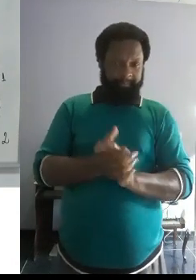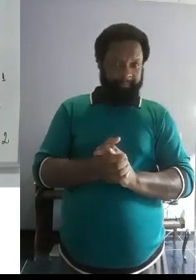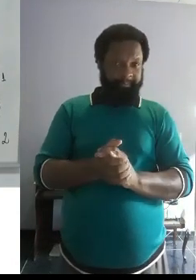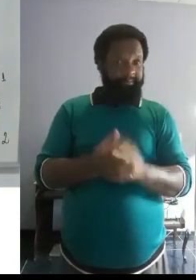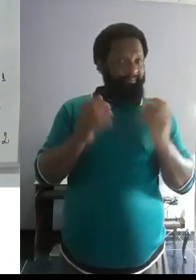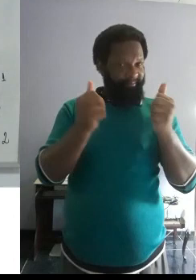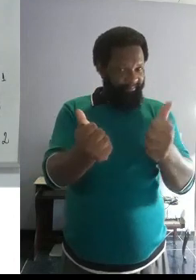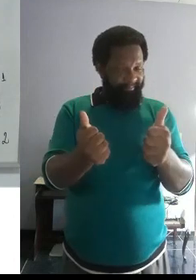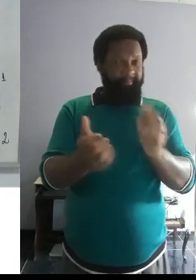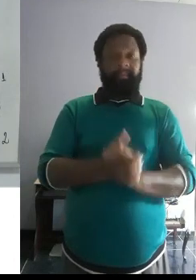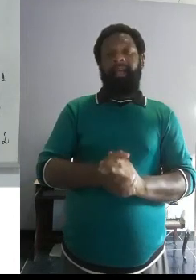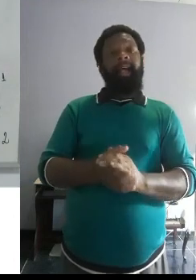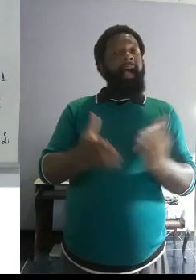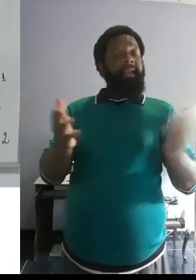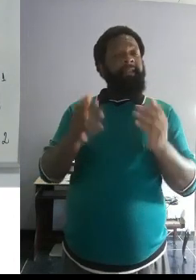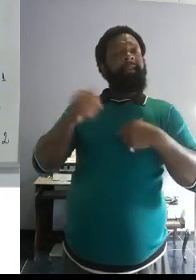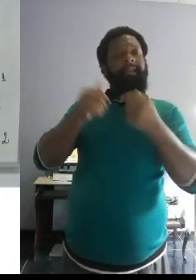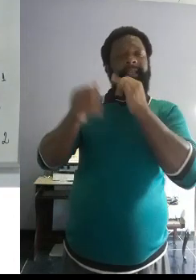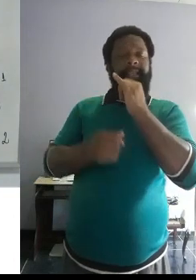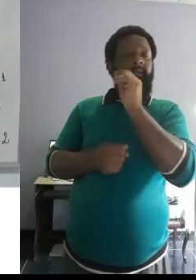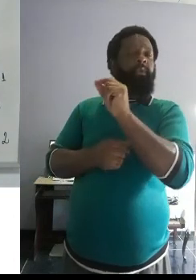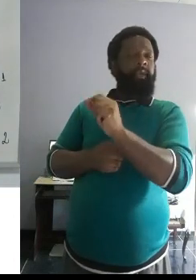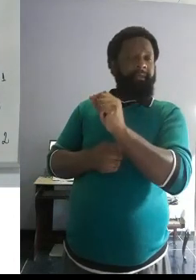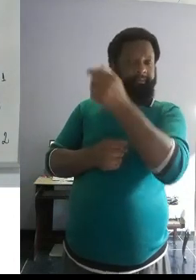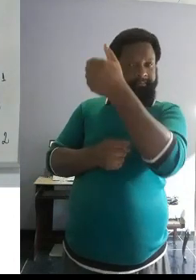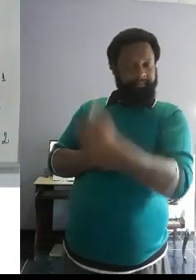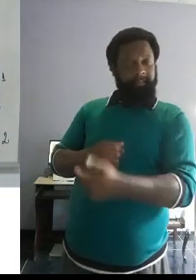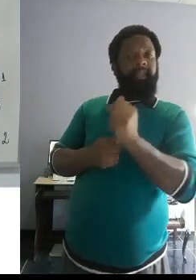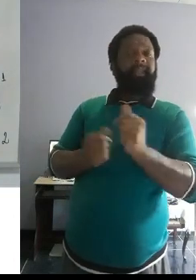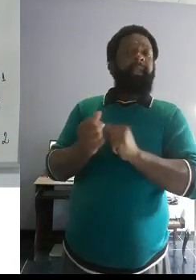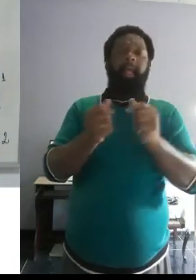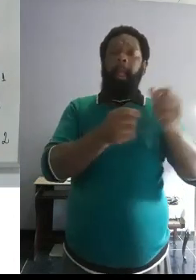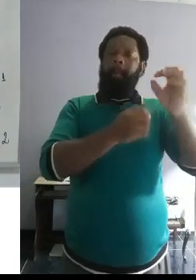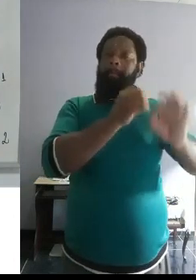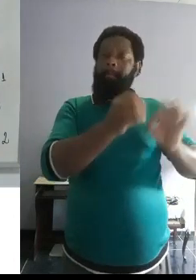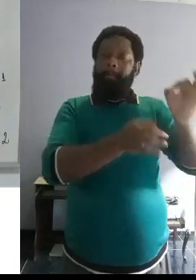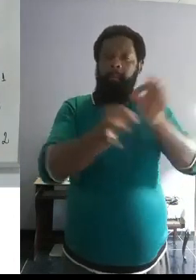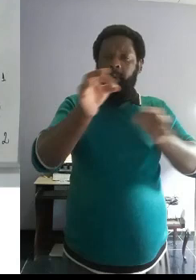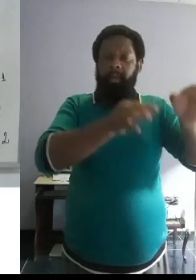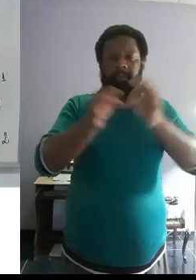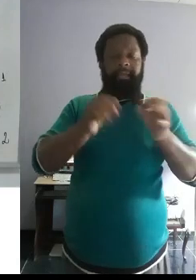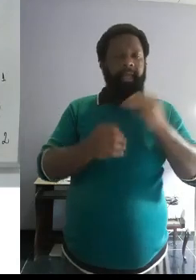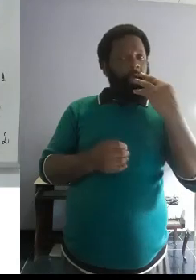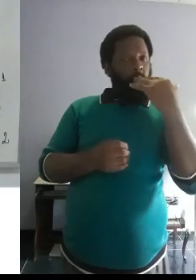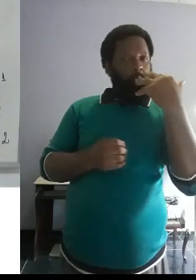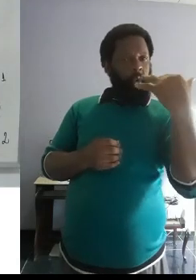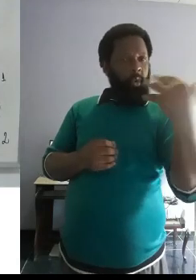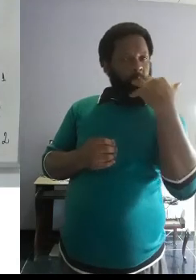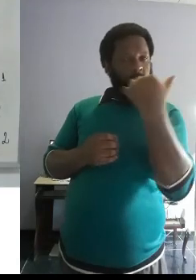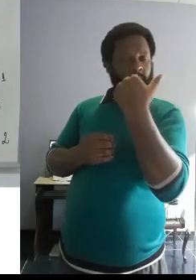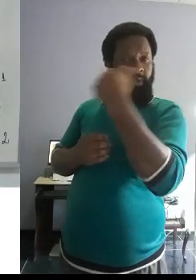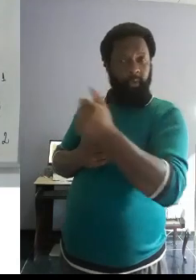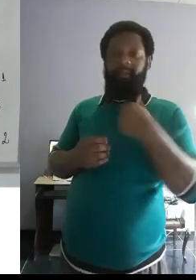água. Combinado? Aqui eu coloquei um exemplo para vocês de algumas moléculas que eu desenhei com cores e nós